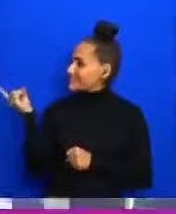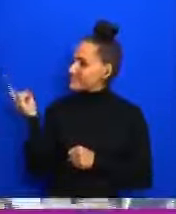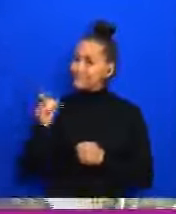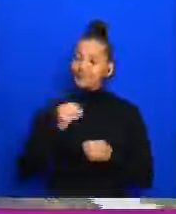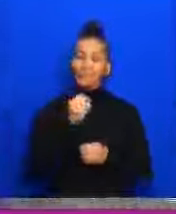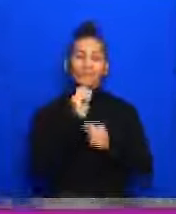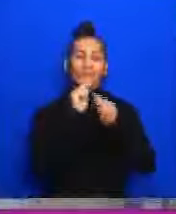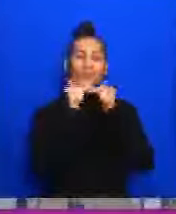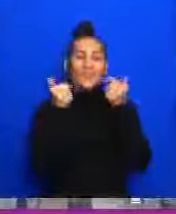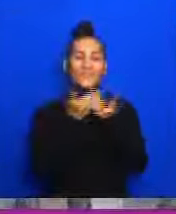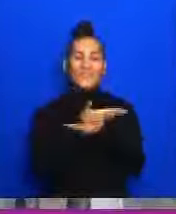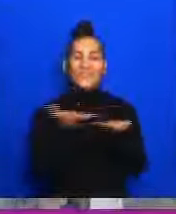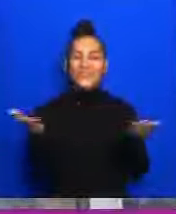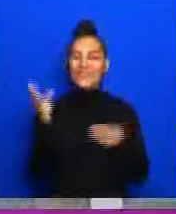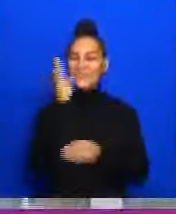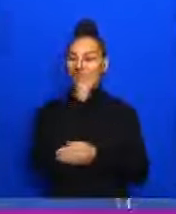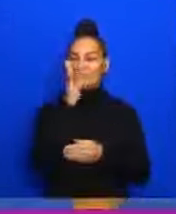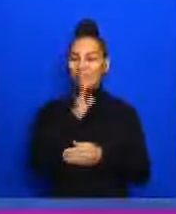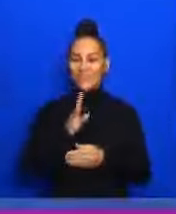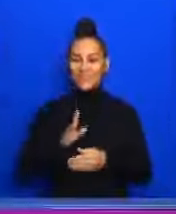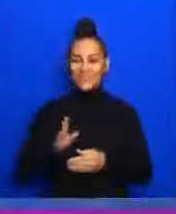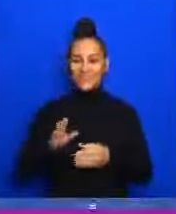Valendo! Boa sorte, Brasil!